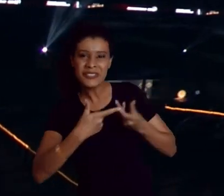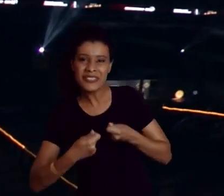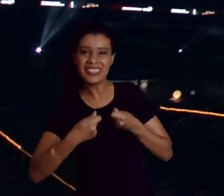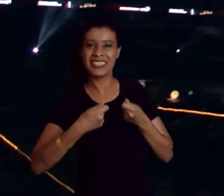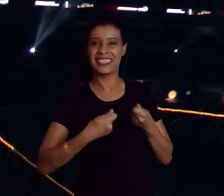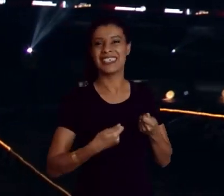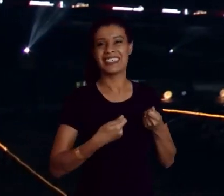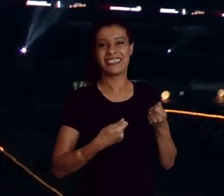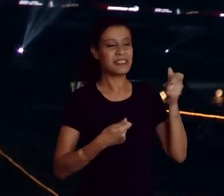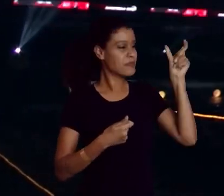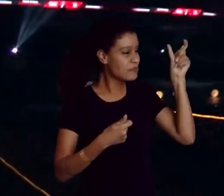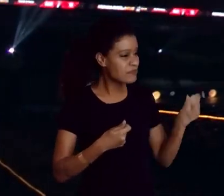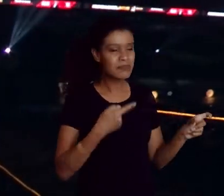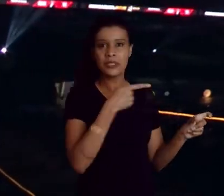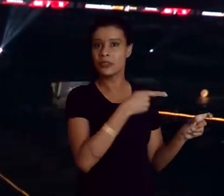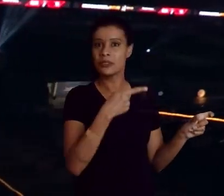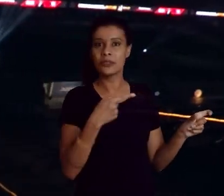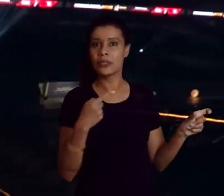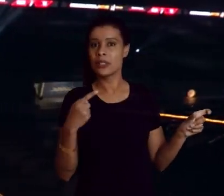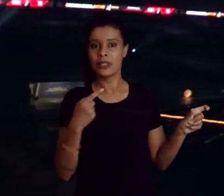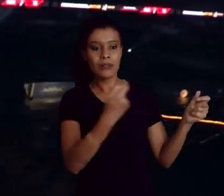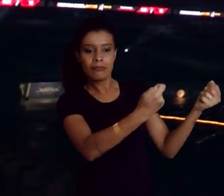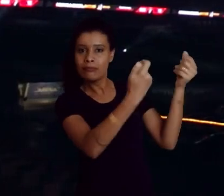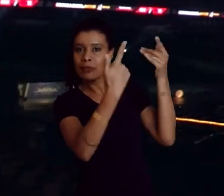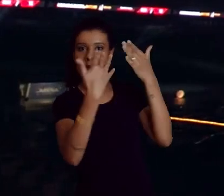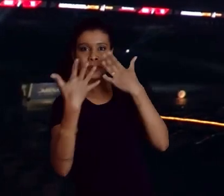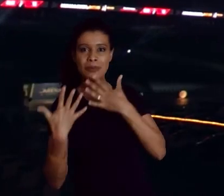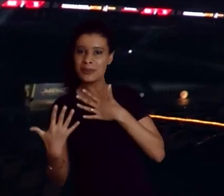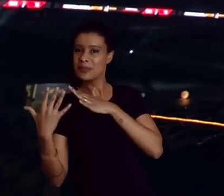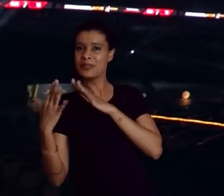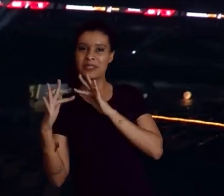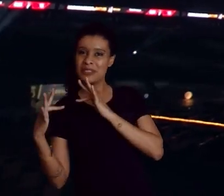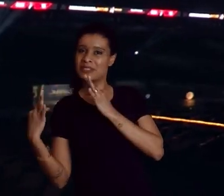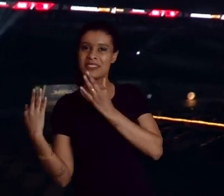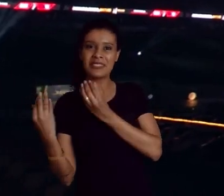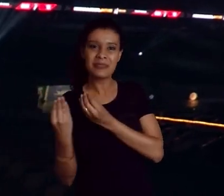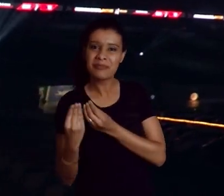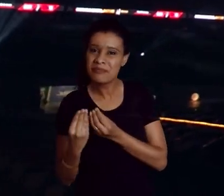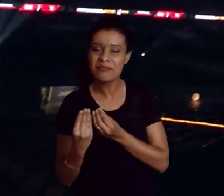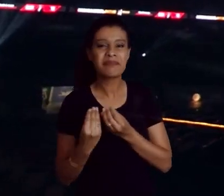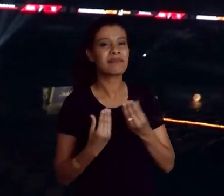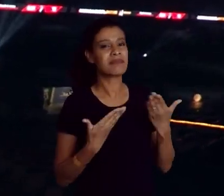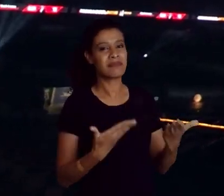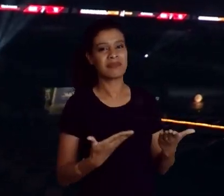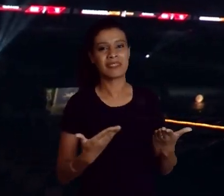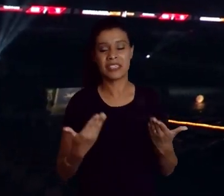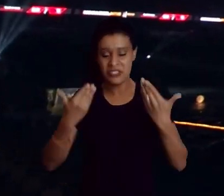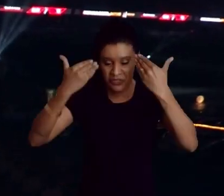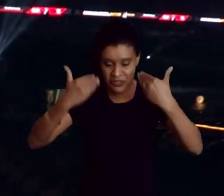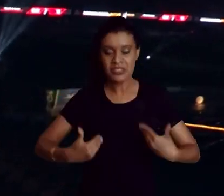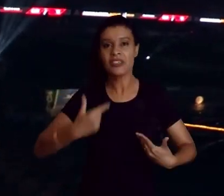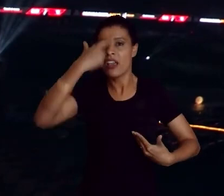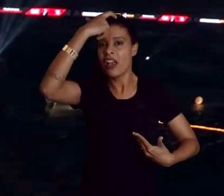o nosso lar. Tem, de fato, assim, sido transformador e que tem produzido e forjado o caráter que vocês verem em mim,